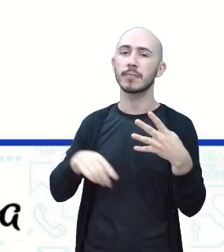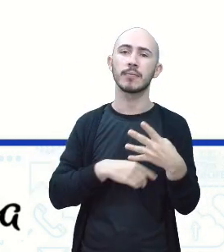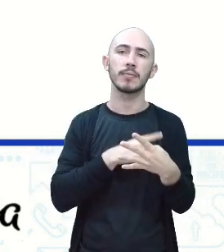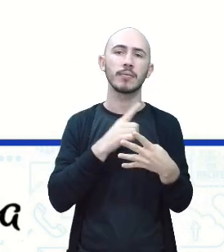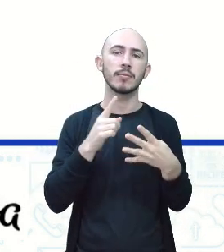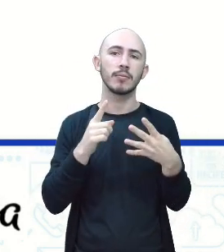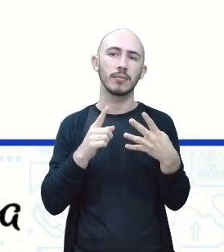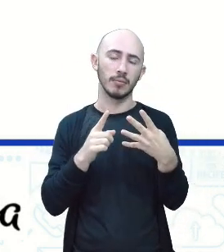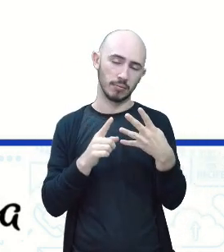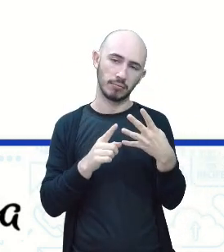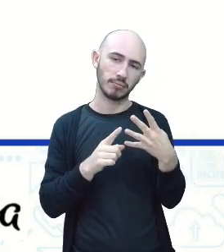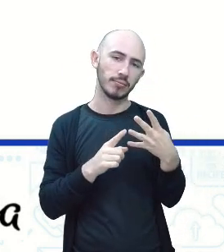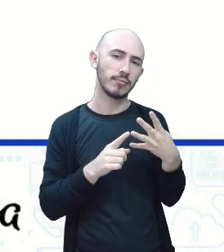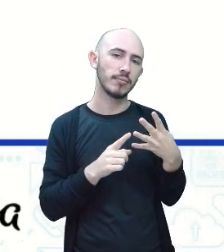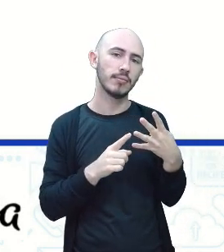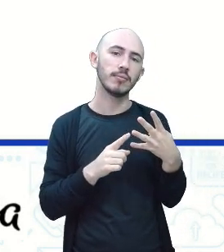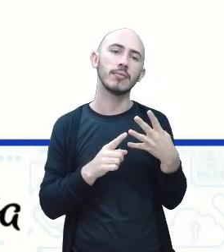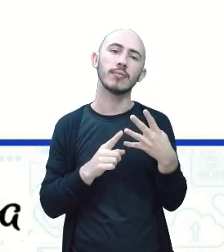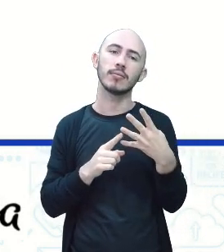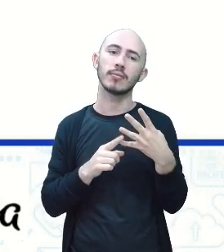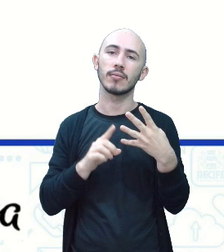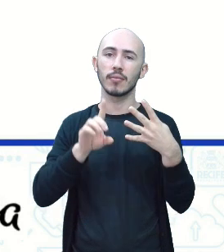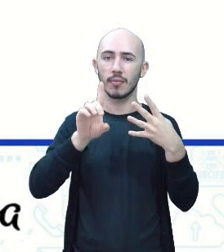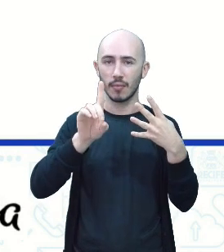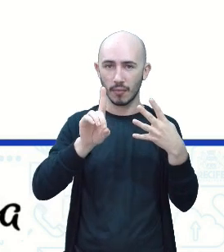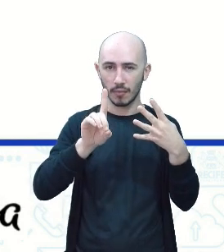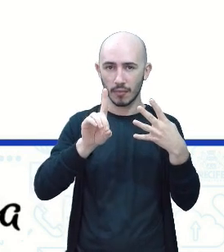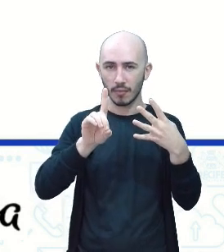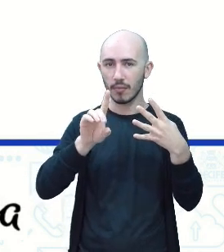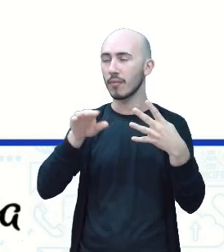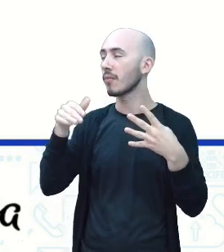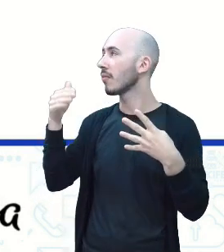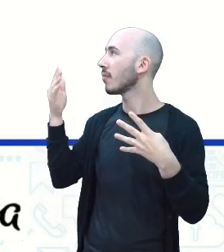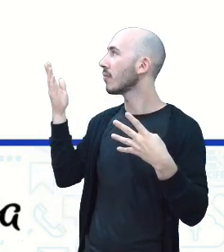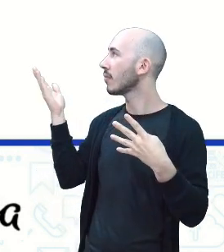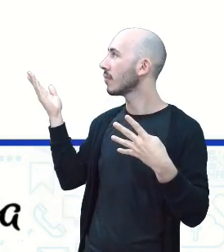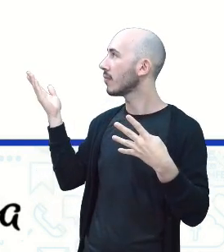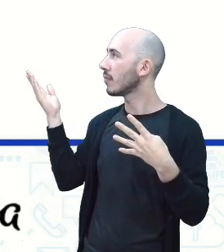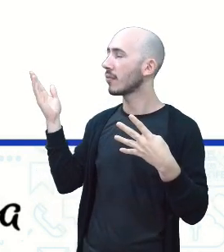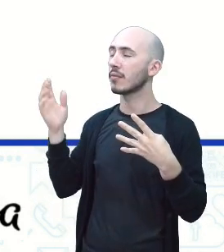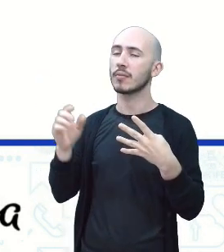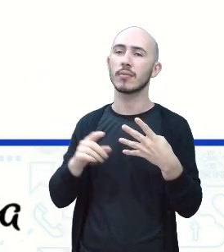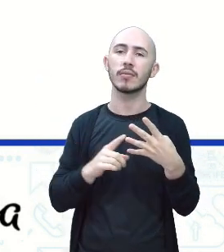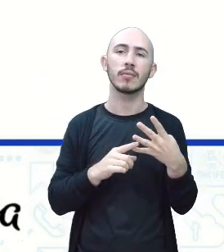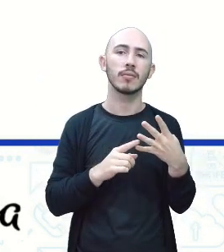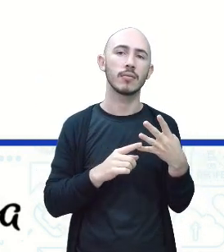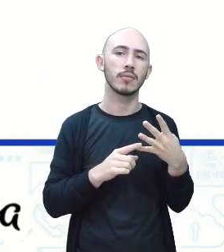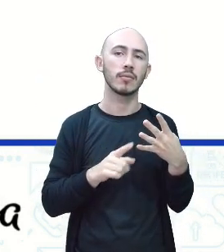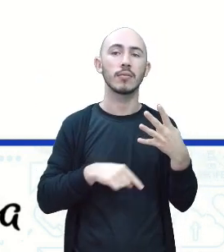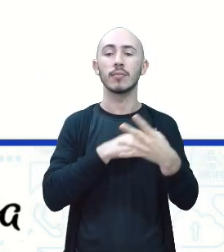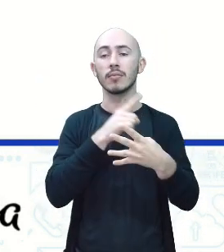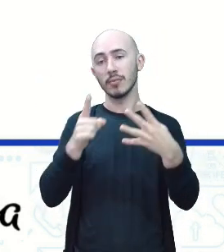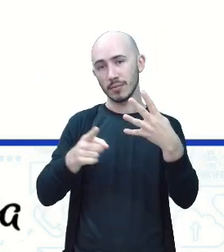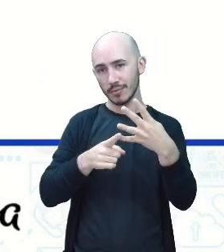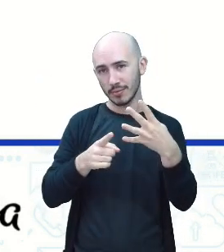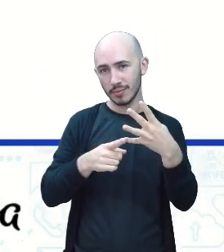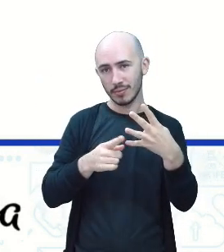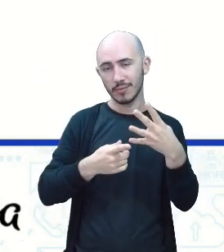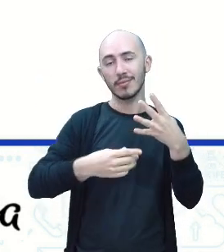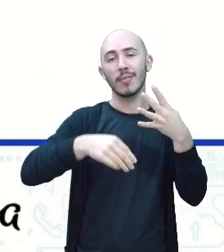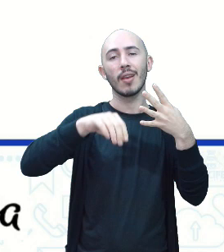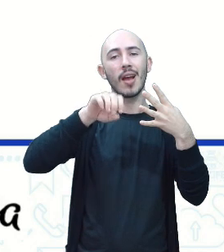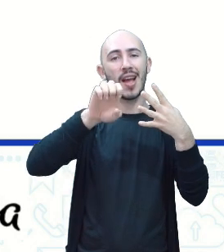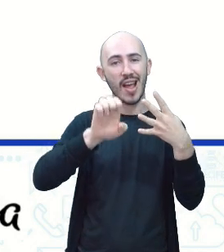célula, órgãos, tecidos, sistemas e organismo. ou tecidos, órgãos,